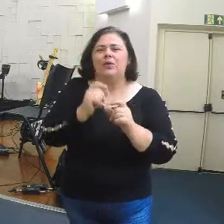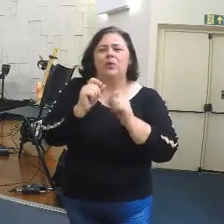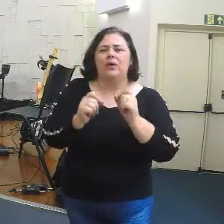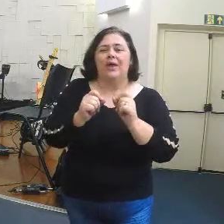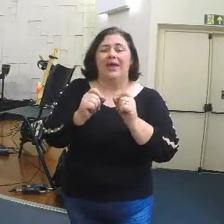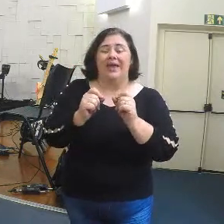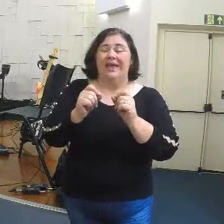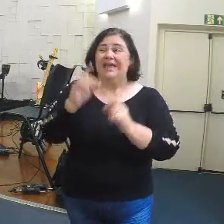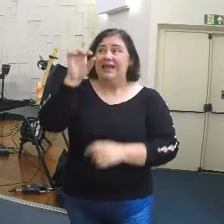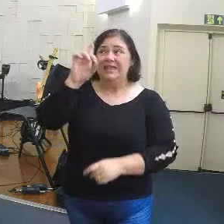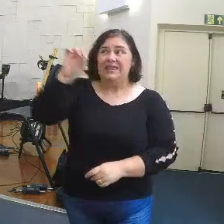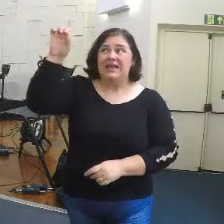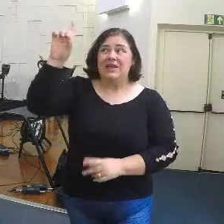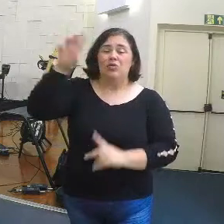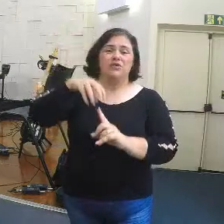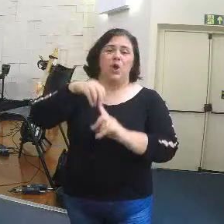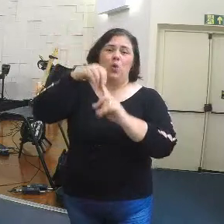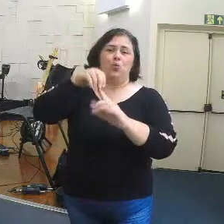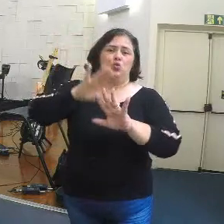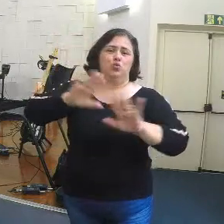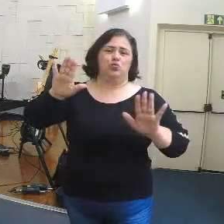amor. Por quê? Porque amor é doação.